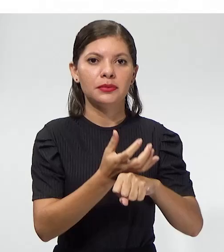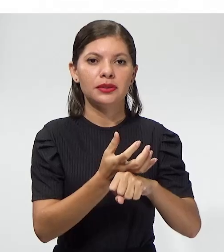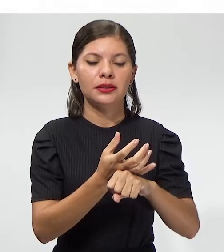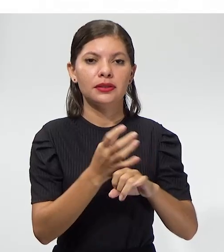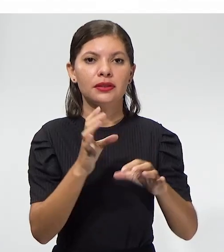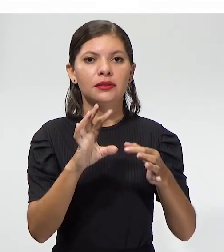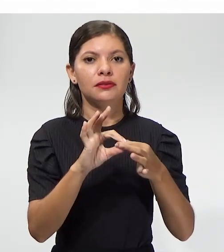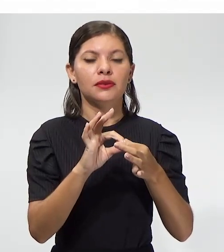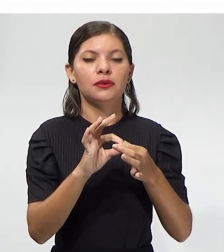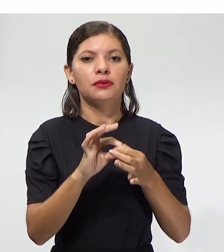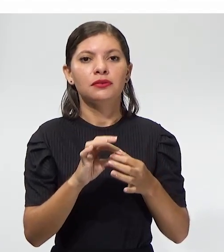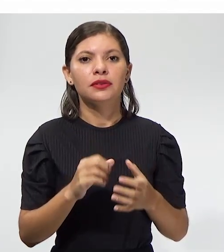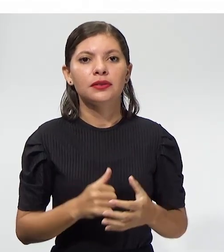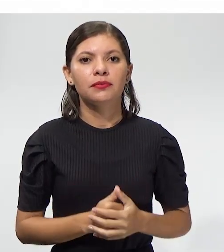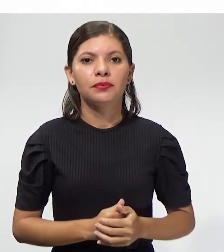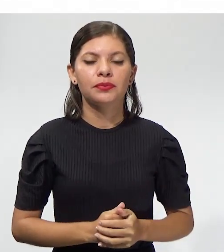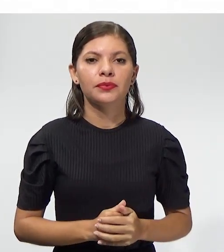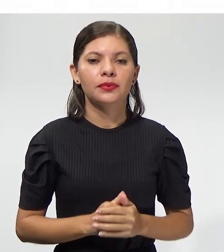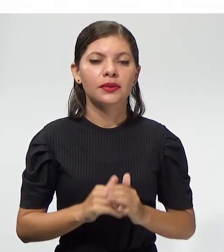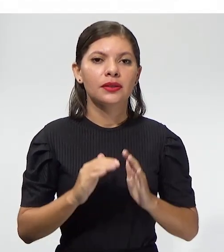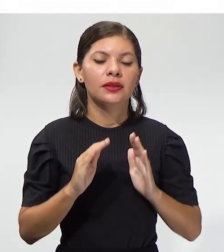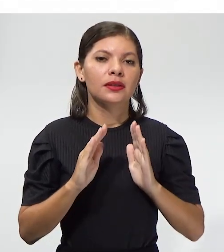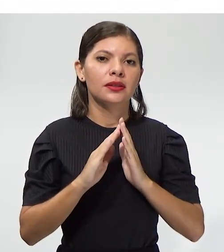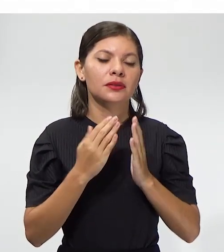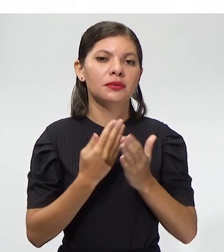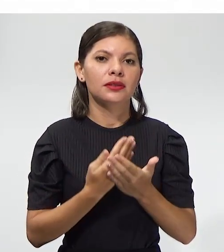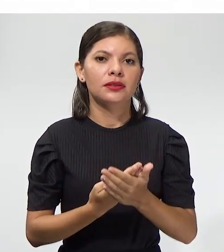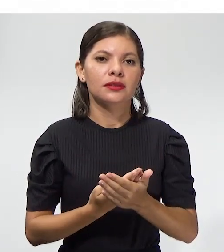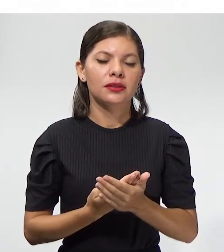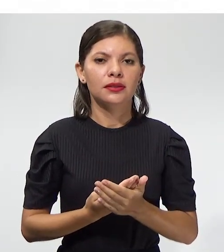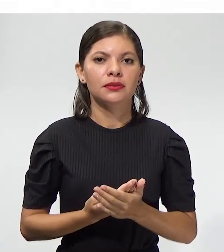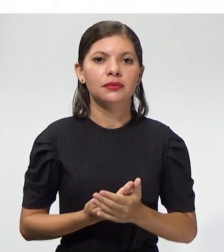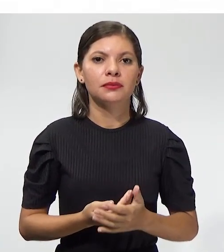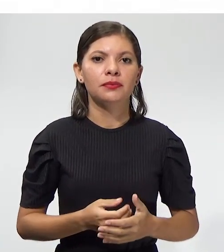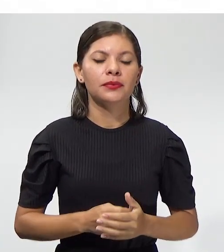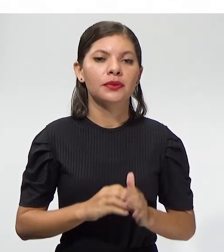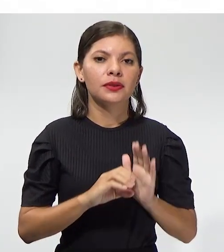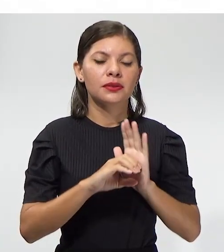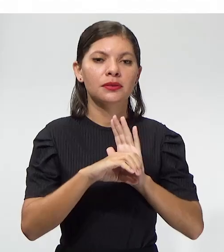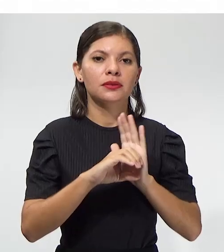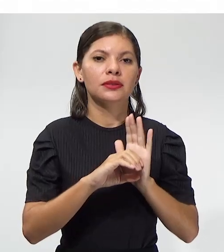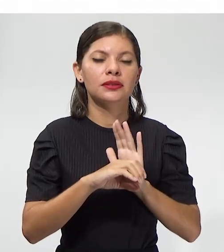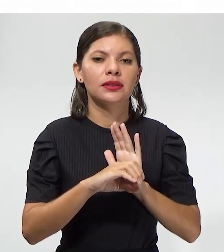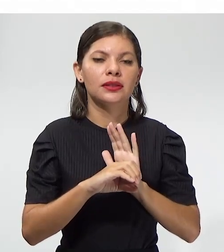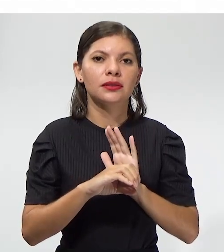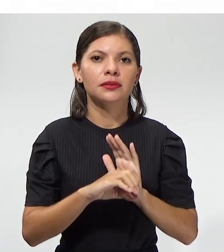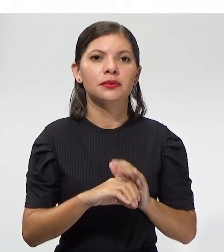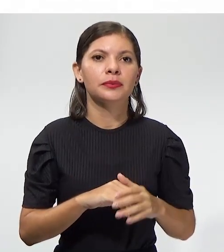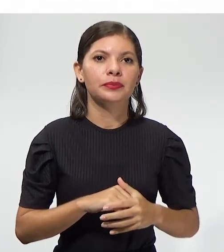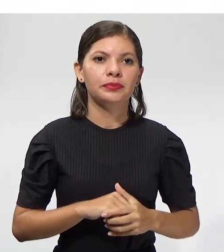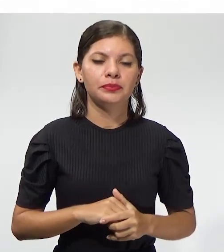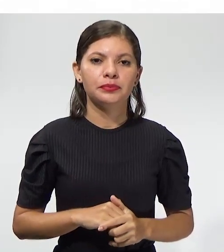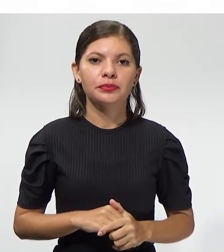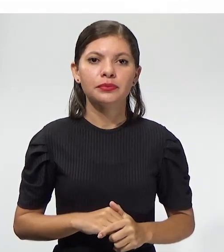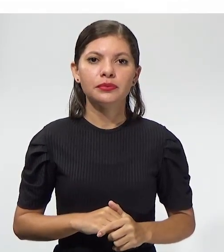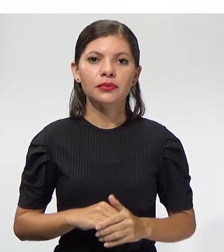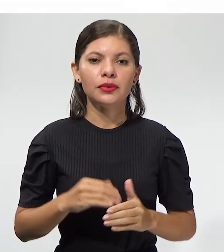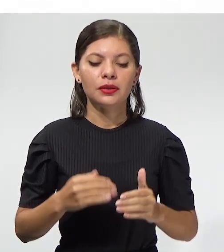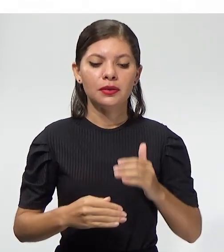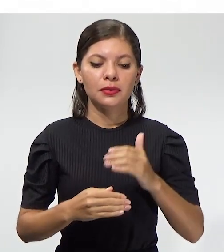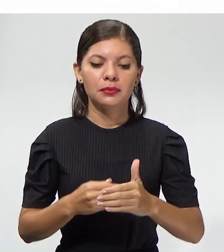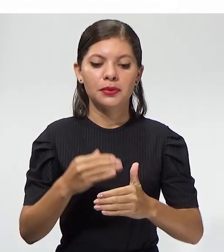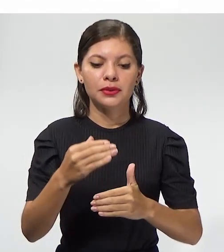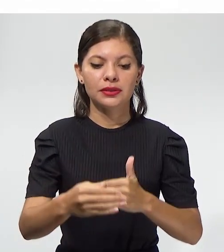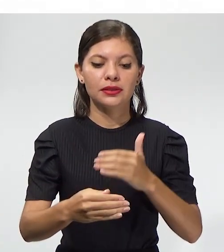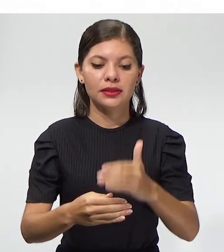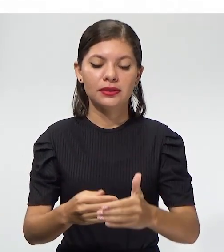intervenção educativa. Nessa intervenção educativa, que é um conceito que a Ivani Fazenda traz, o processo ele é mais importante